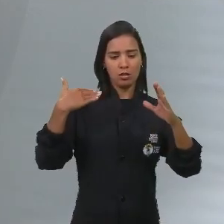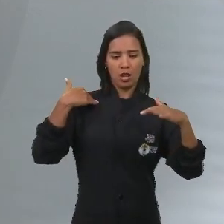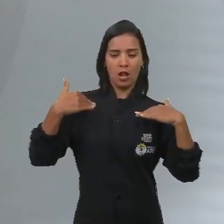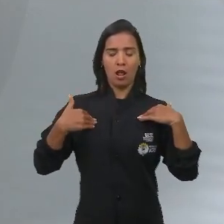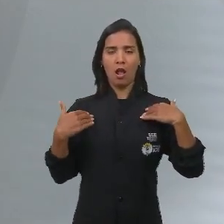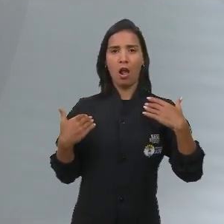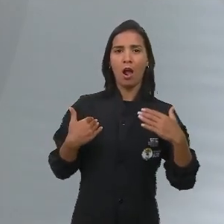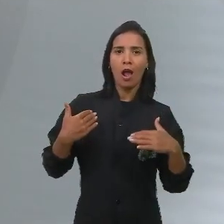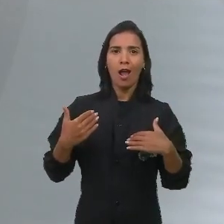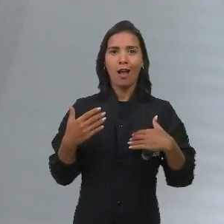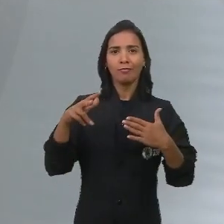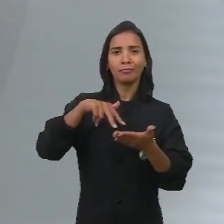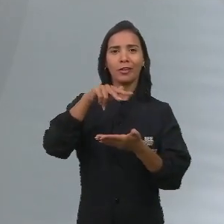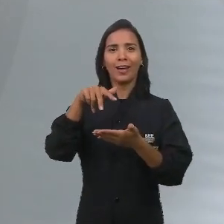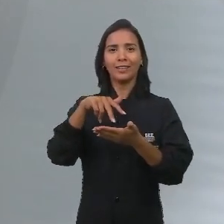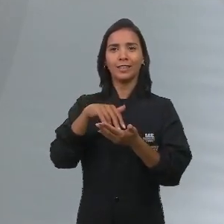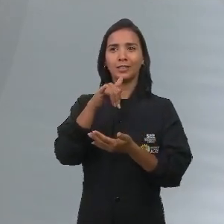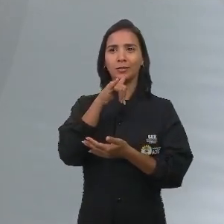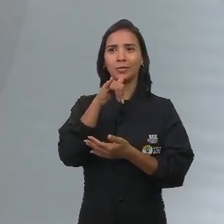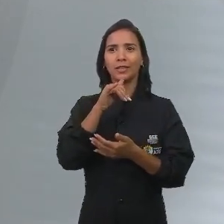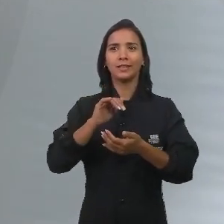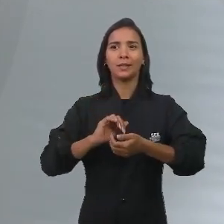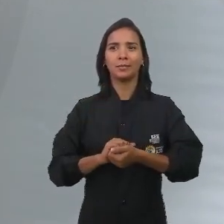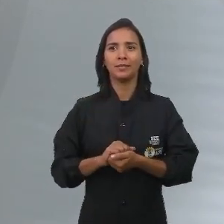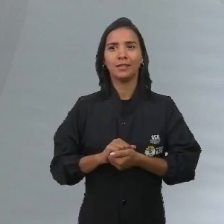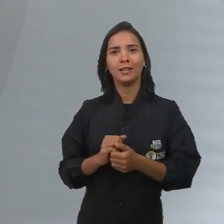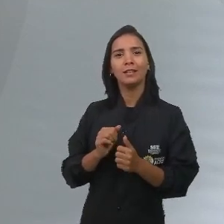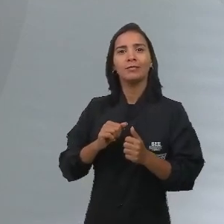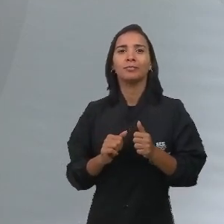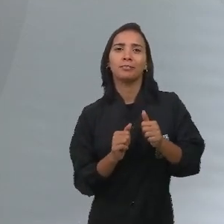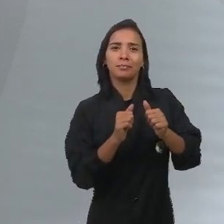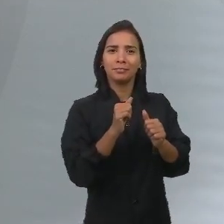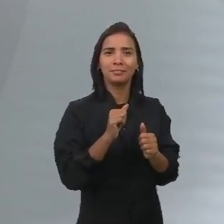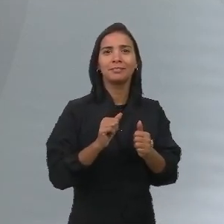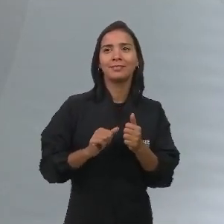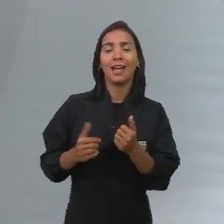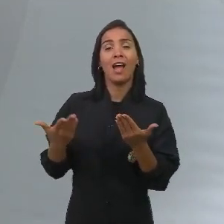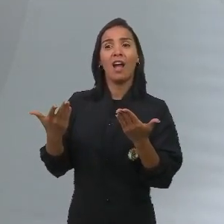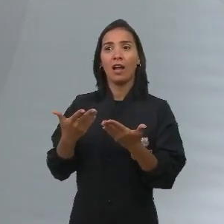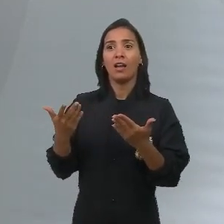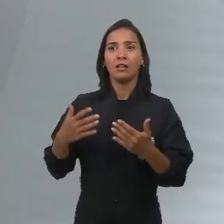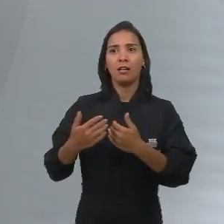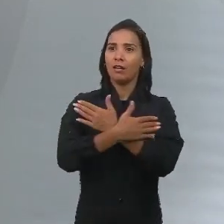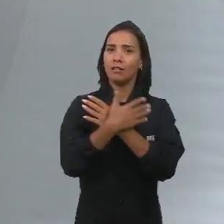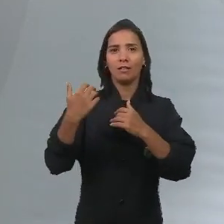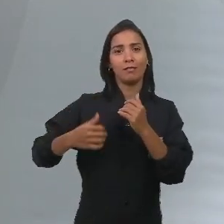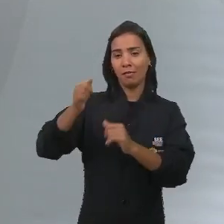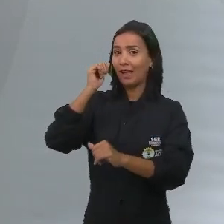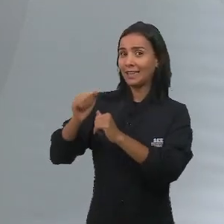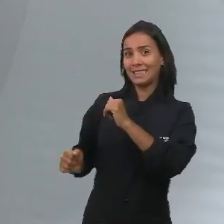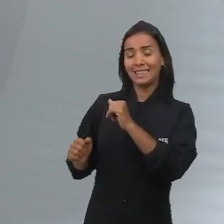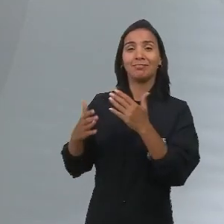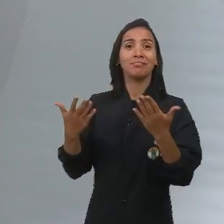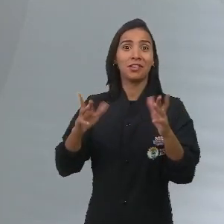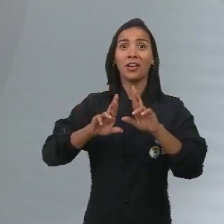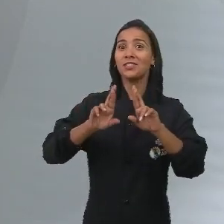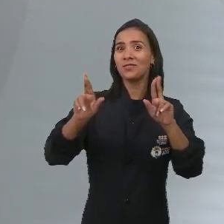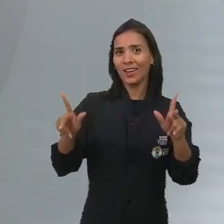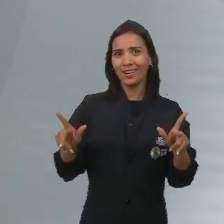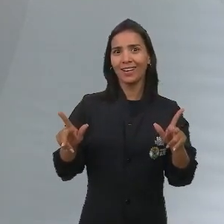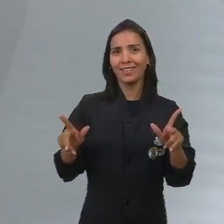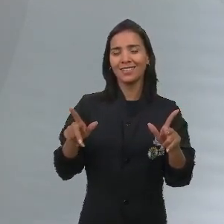das dancinhas. Antigamente, como era a dancinha? A dancinha era aqui e tal, agora é aqui, e tchá. Então, vejo que